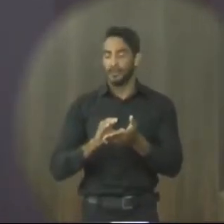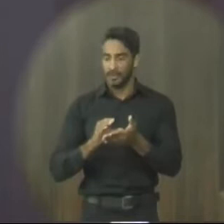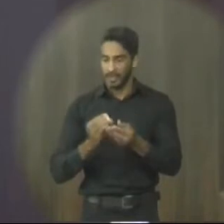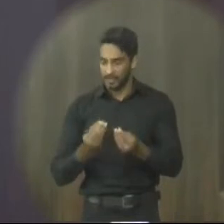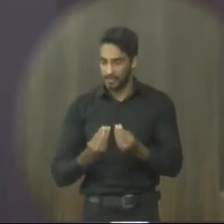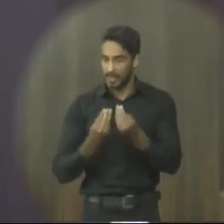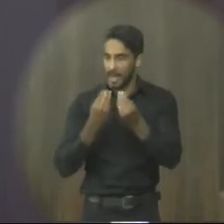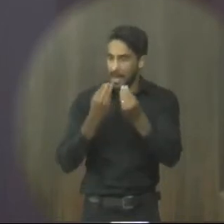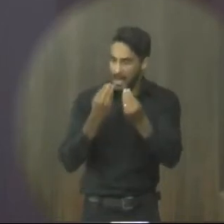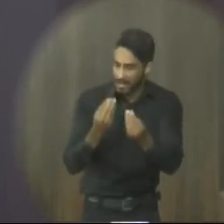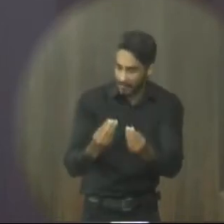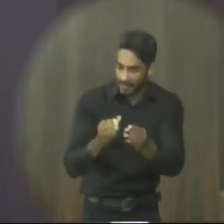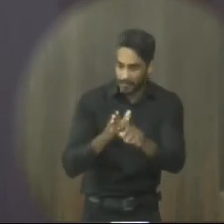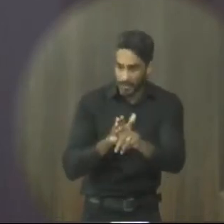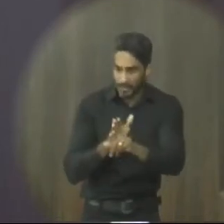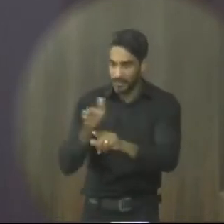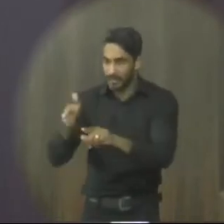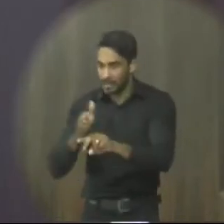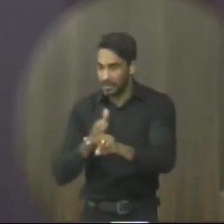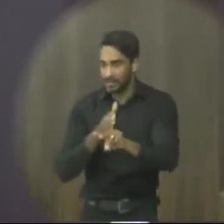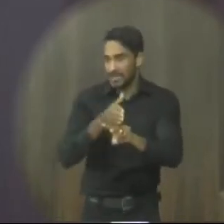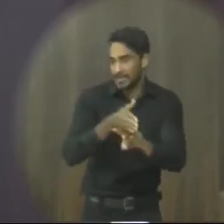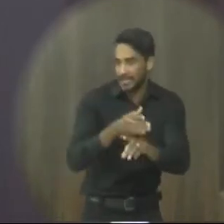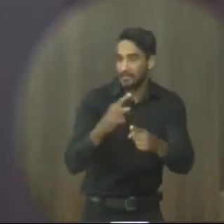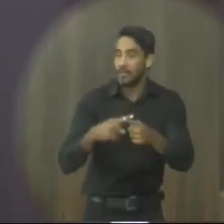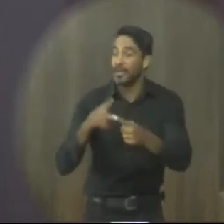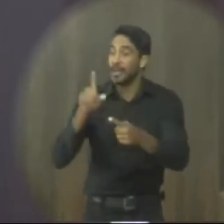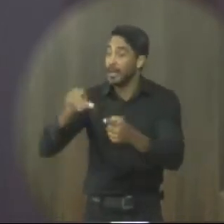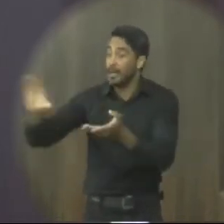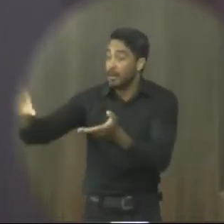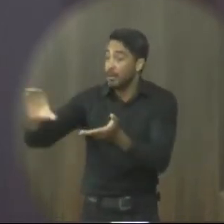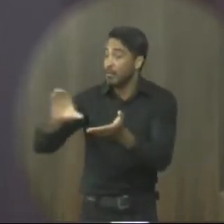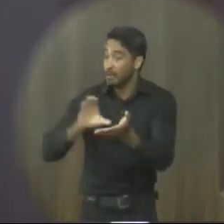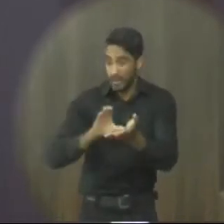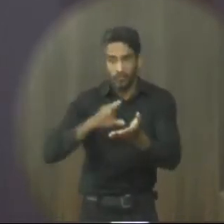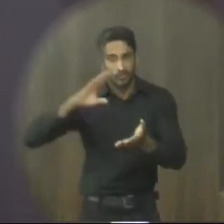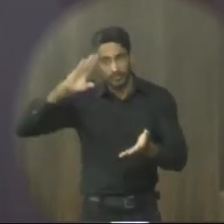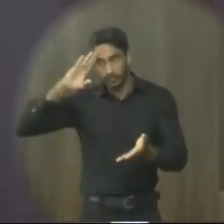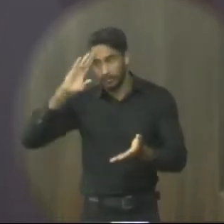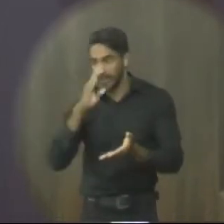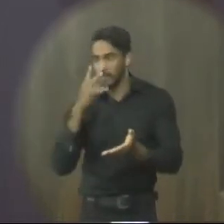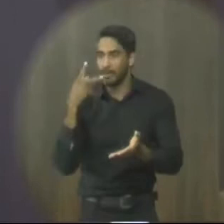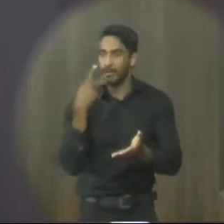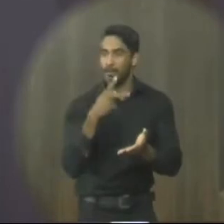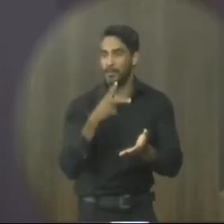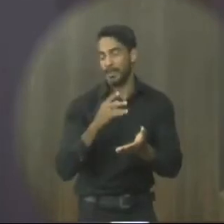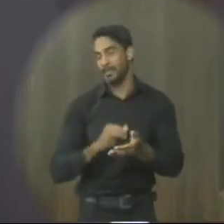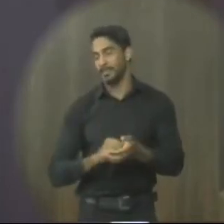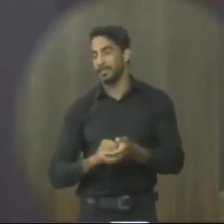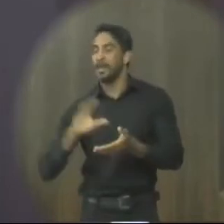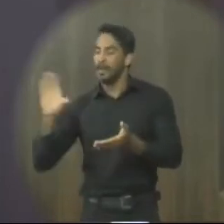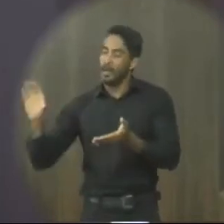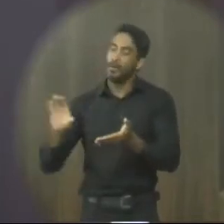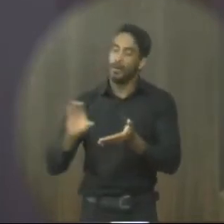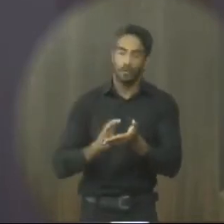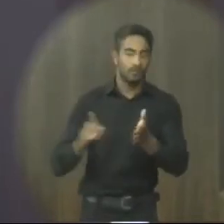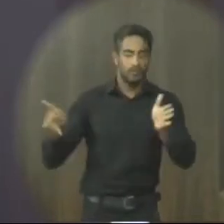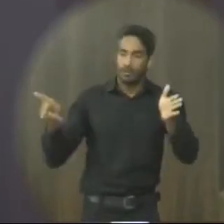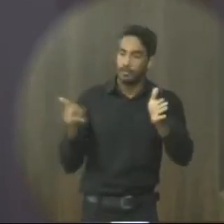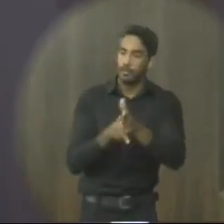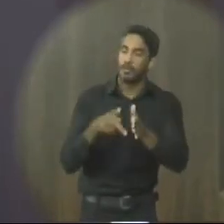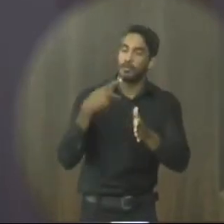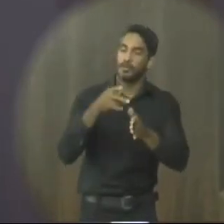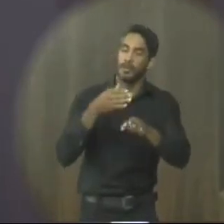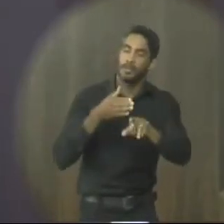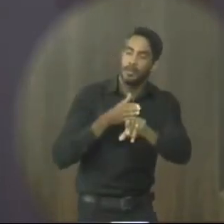destinado aos acessos, porque é um recurso que vem com esse fim, não é um recurso que vem livre, é um recurso que já vem destinado aos